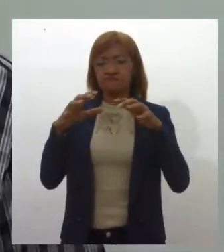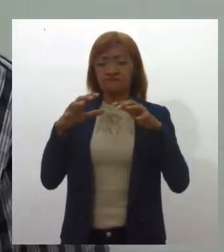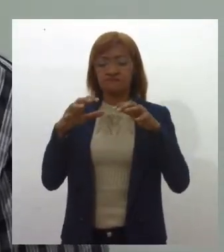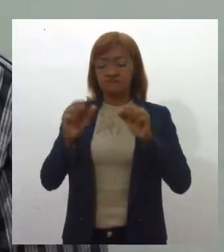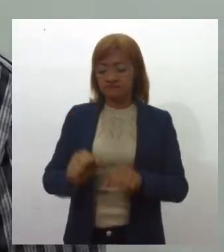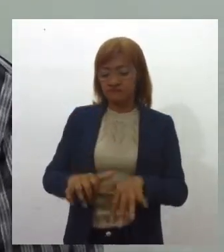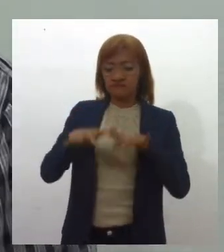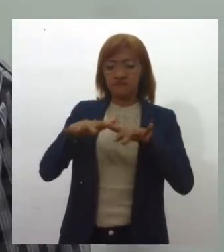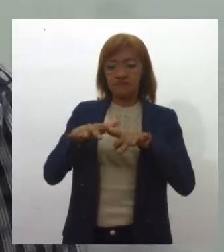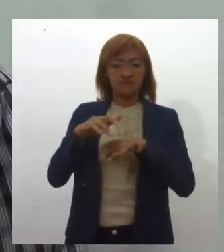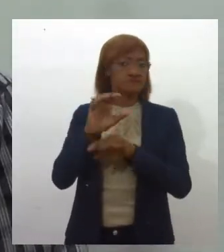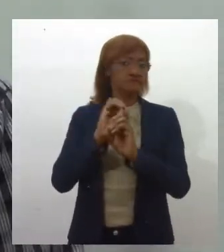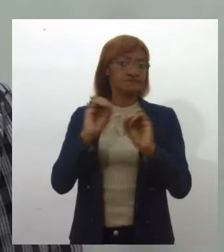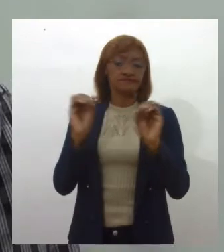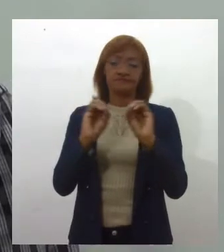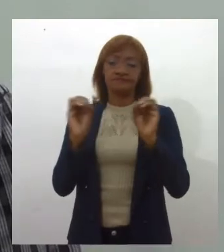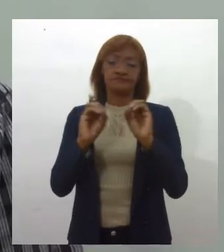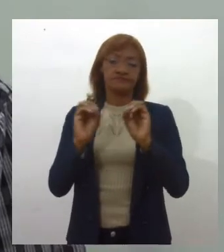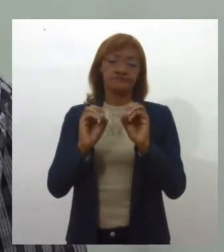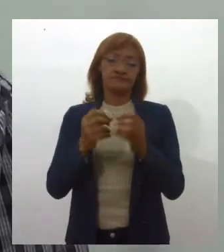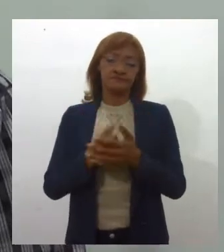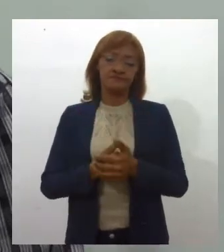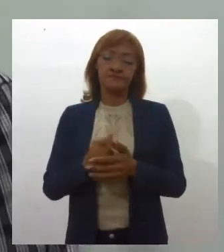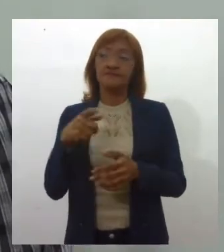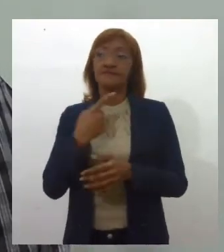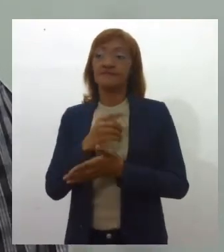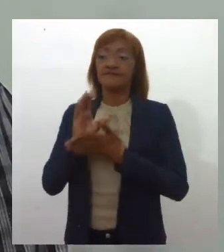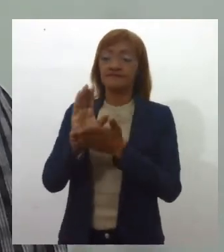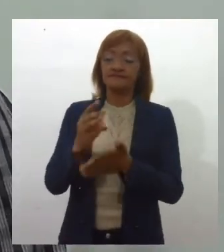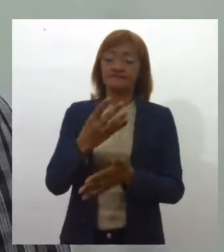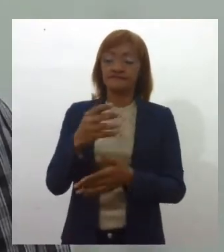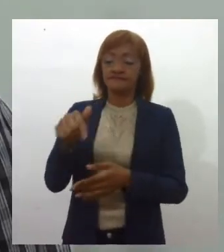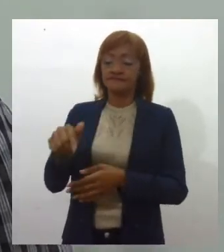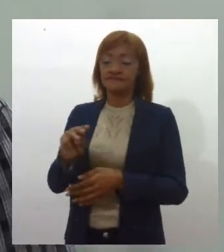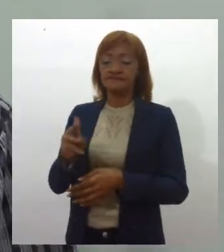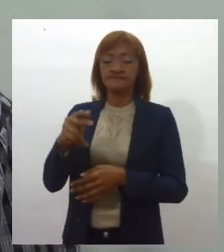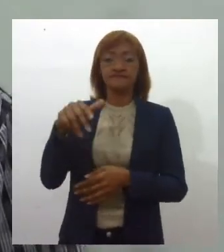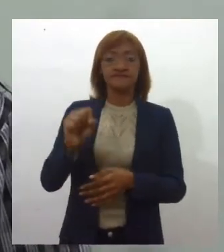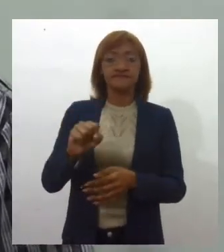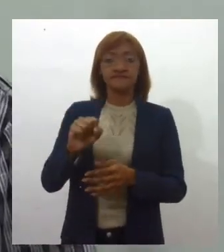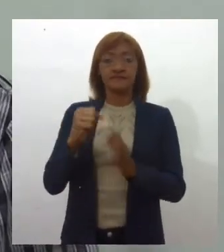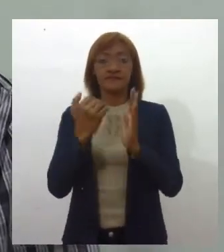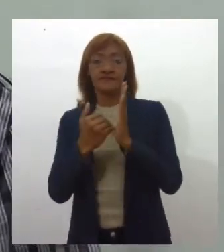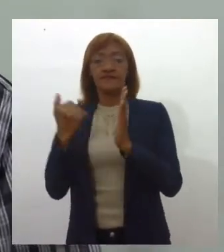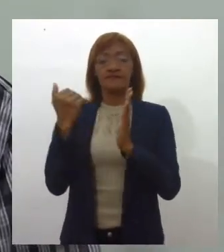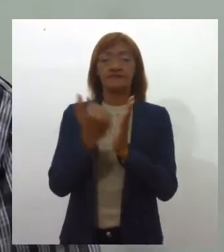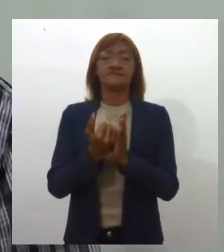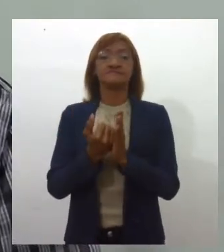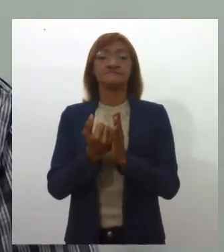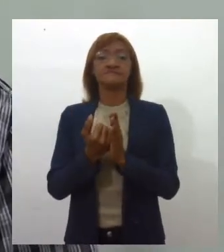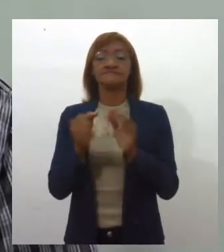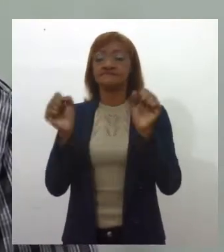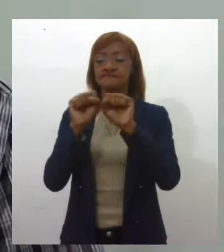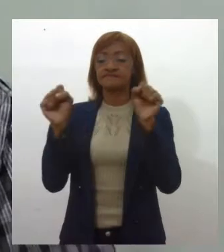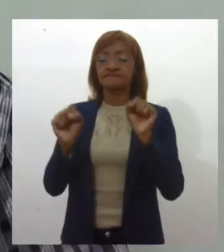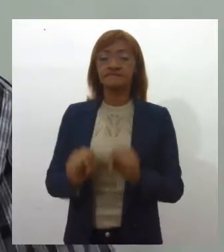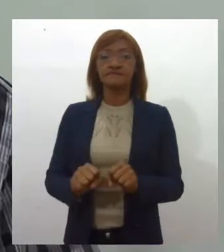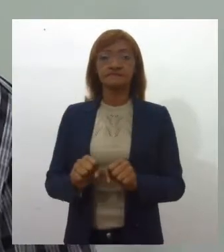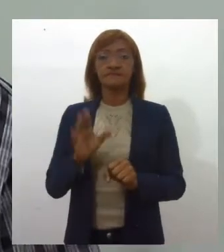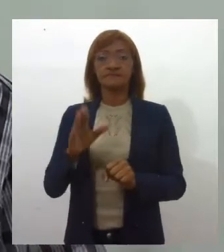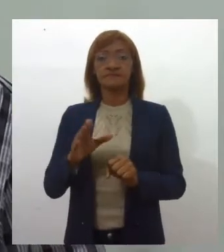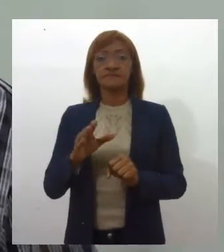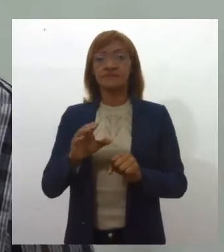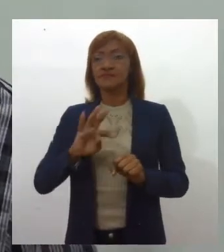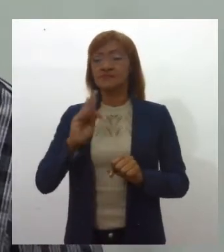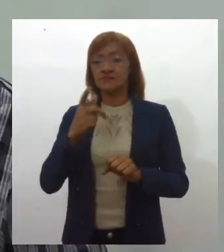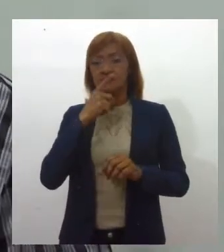um enchente. Estamos investindo R$47 milhões, duplicando o sistema do Agreste, que é o sistema que abastece toda a